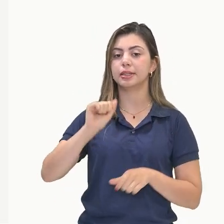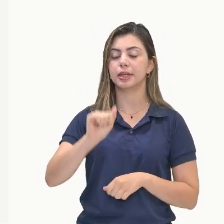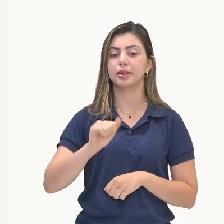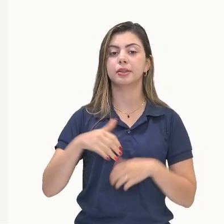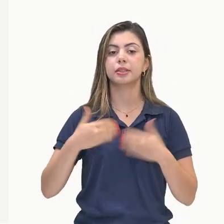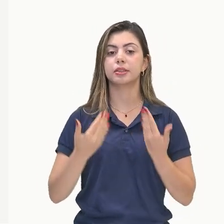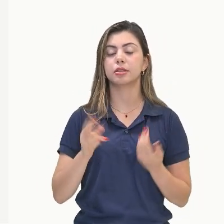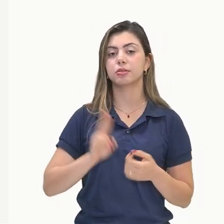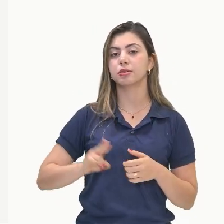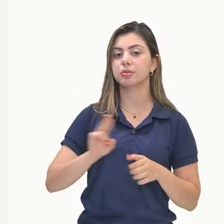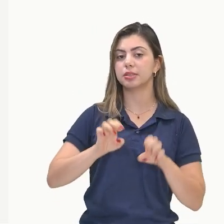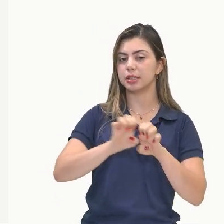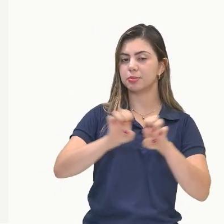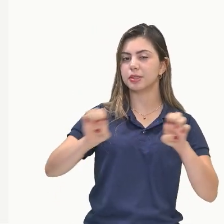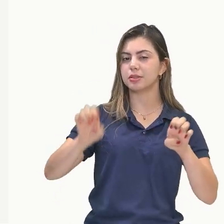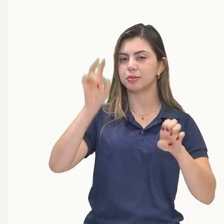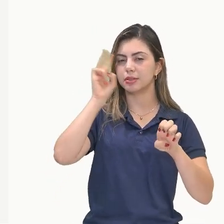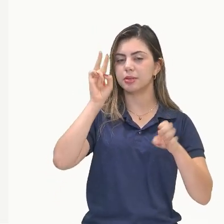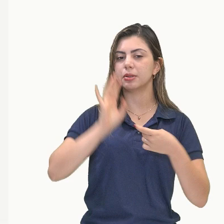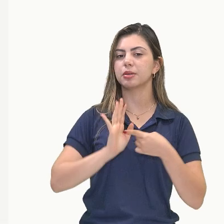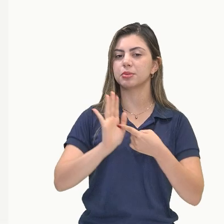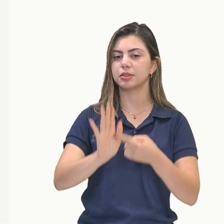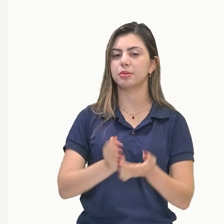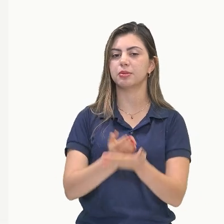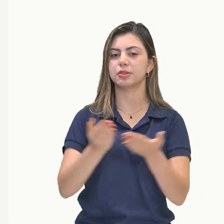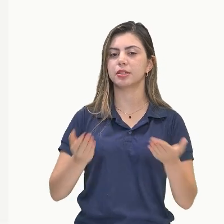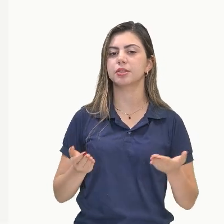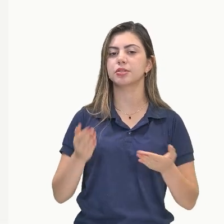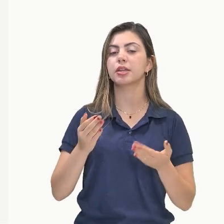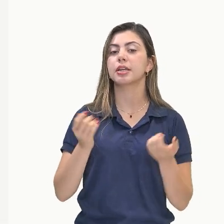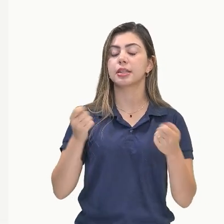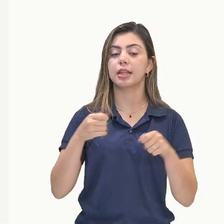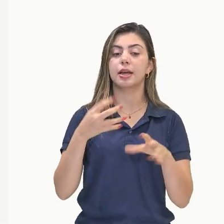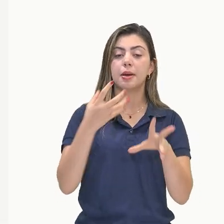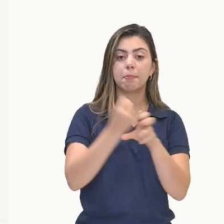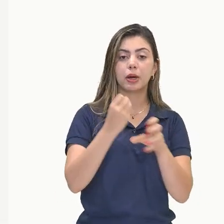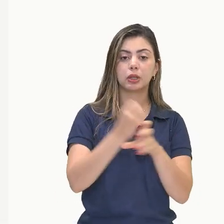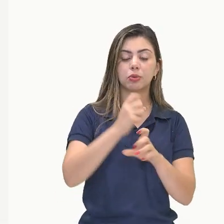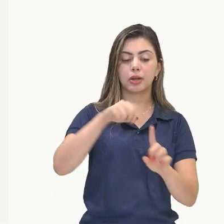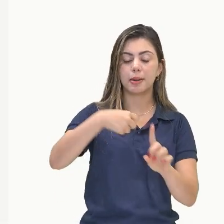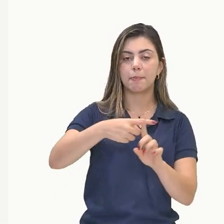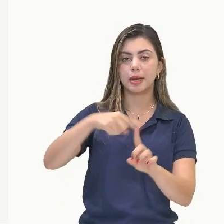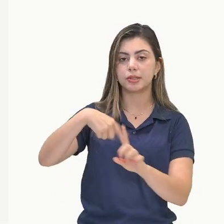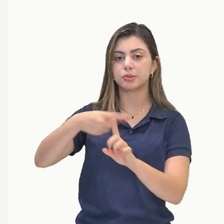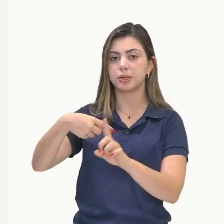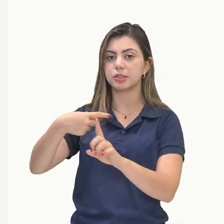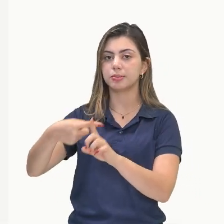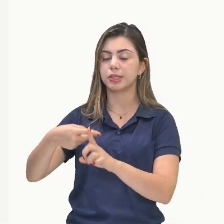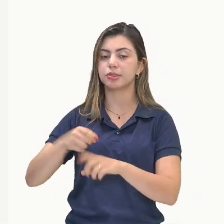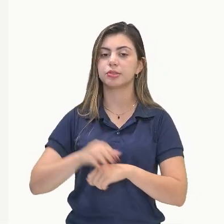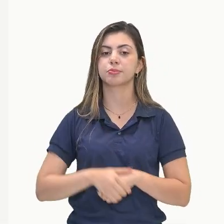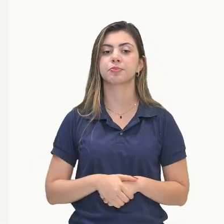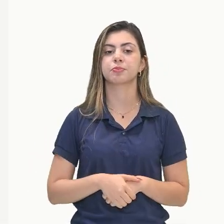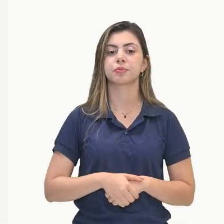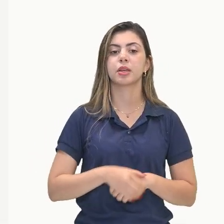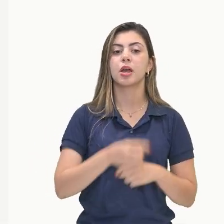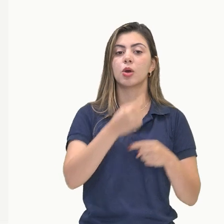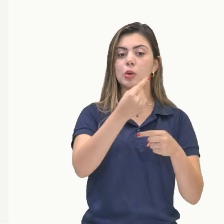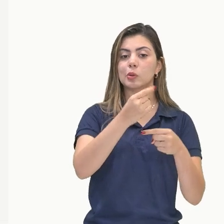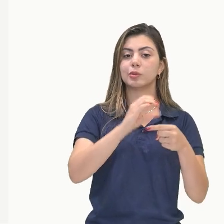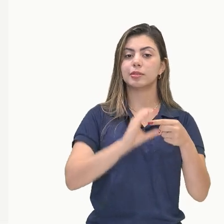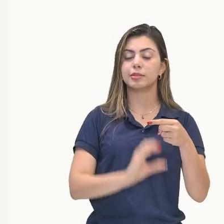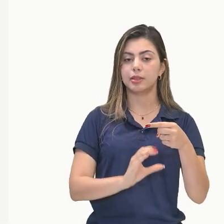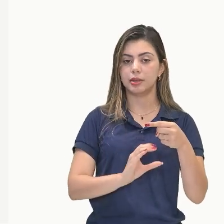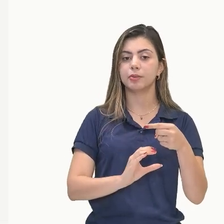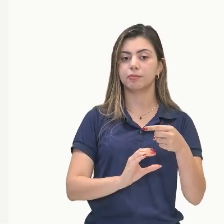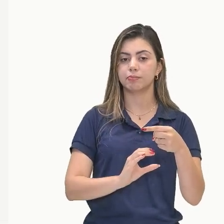usar a expressão que eu mostrei agora há pouco, olha só, a expressão que calcula a capacitância equivalente, né, 1 sobre CEQ é